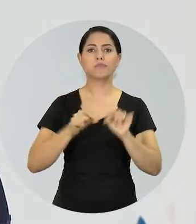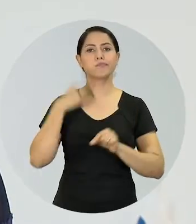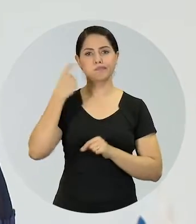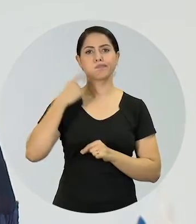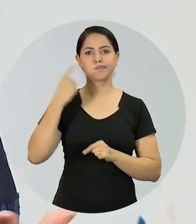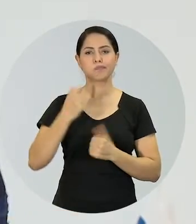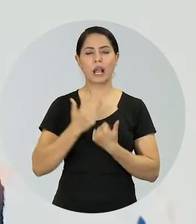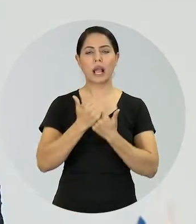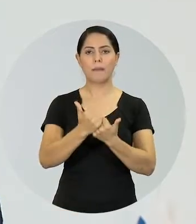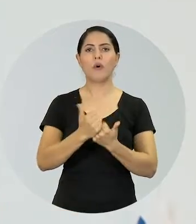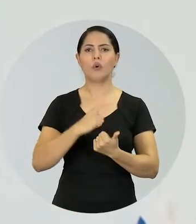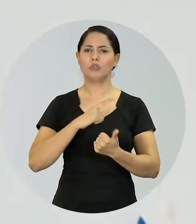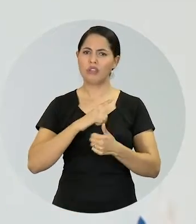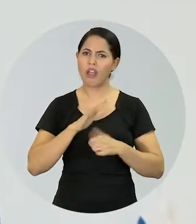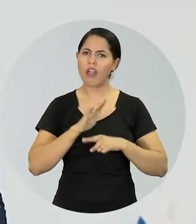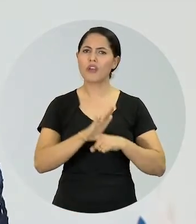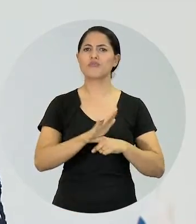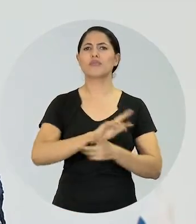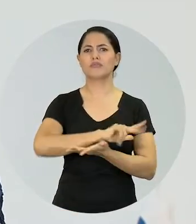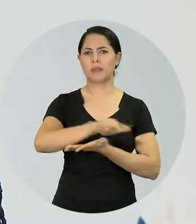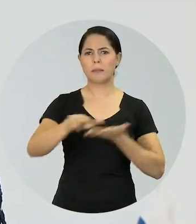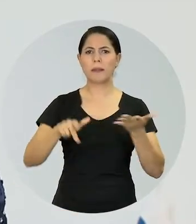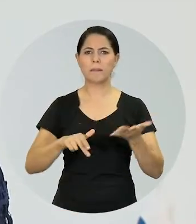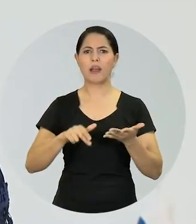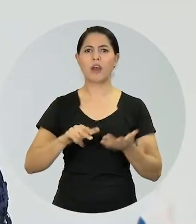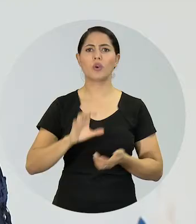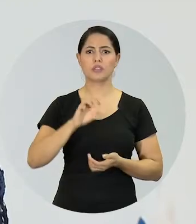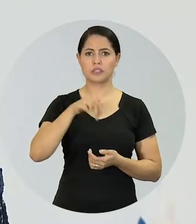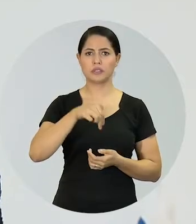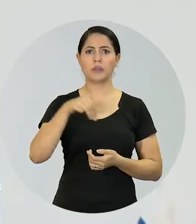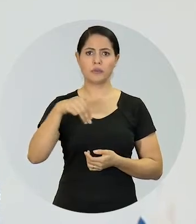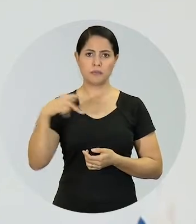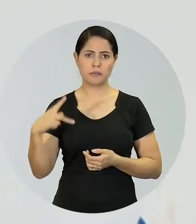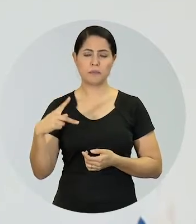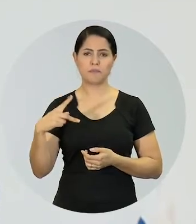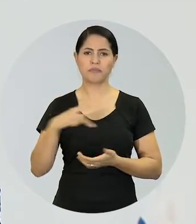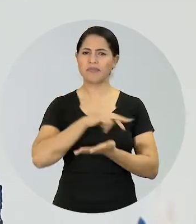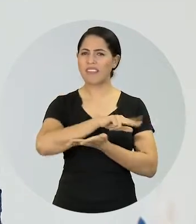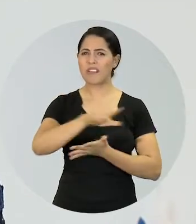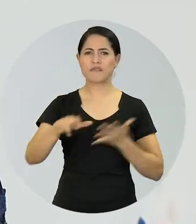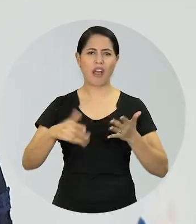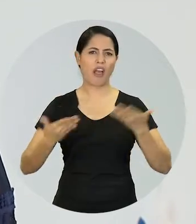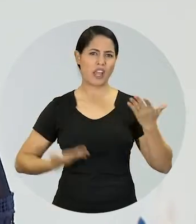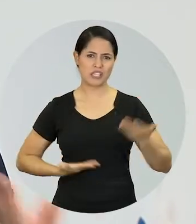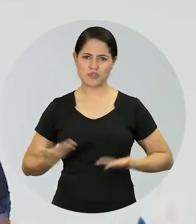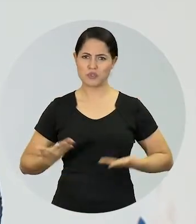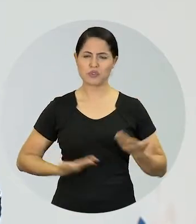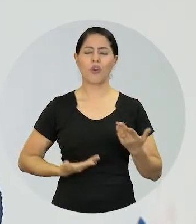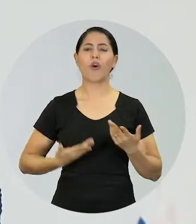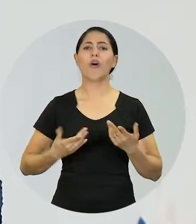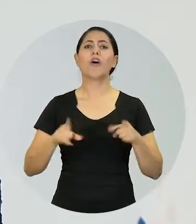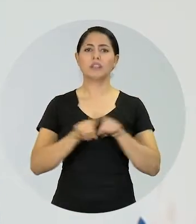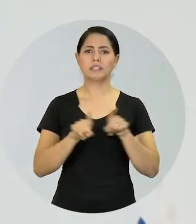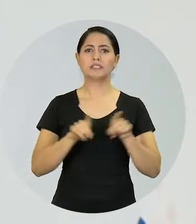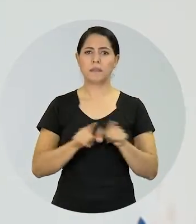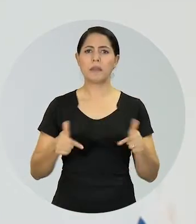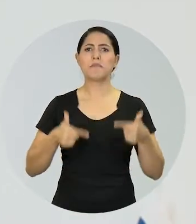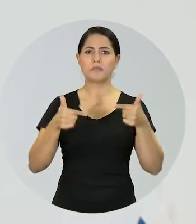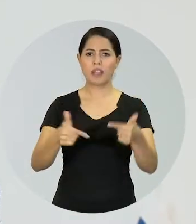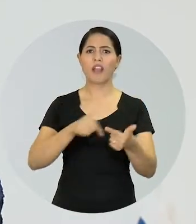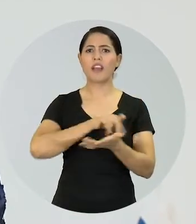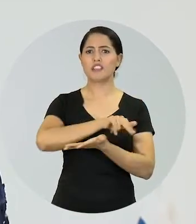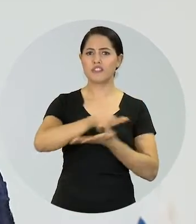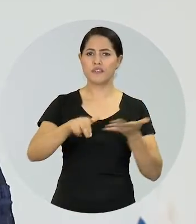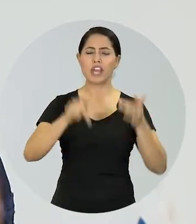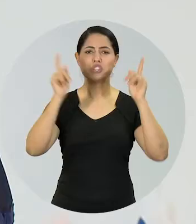que a advocacia tem muito a contribuir no Conselho Nacional do Ministério Público. É um conselho que tem a composição de diversas carreiras, é um conselho que tem